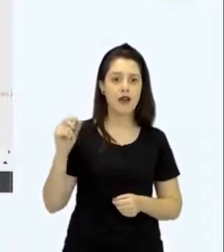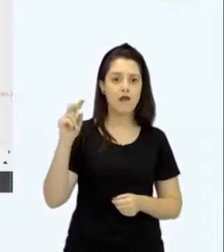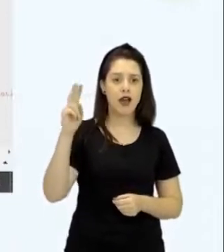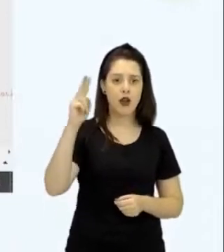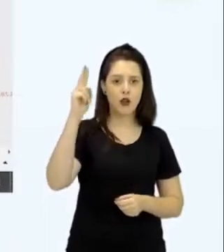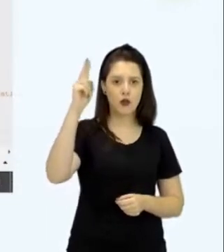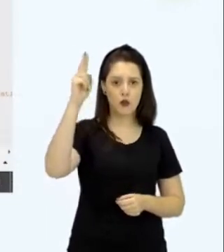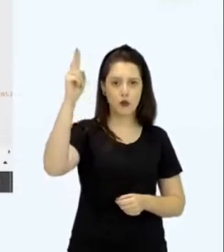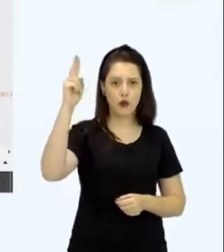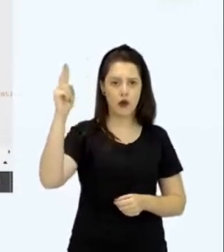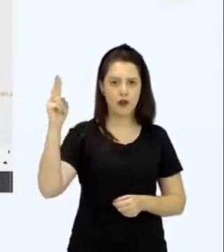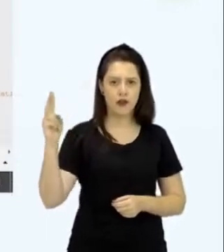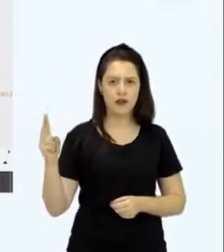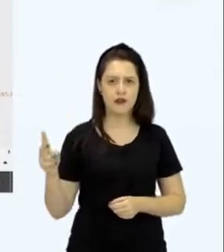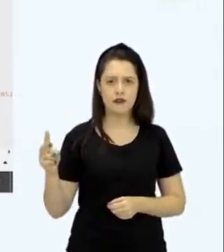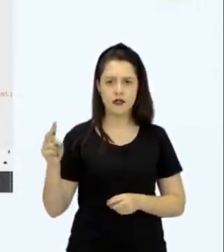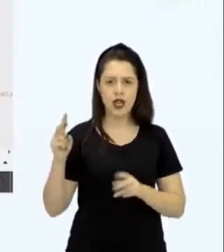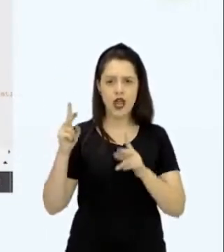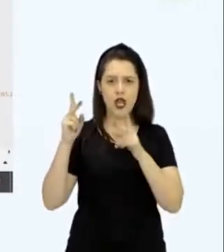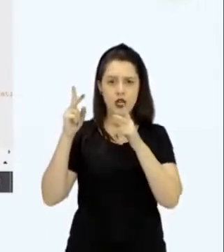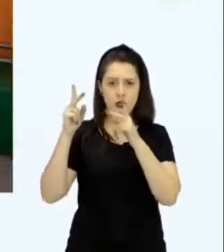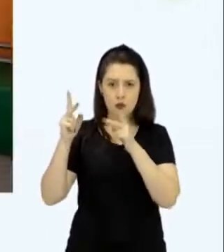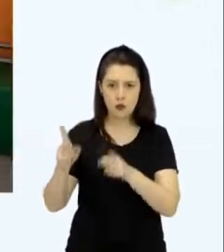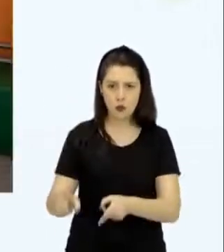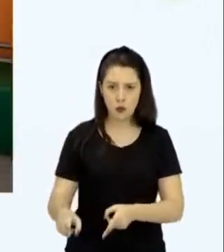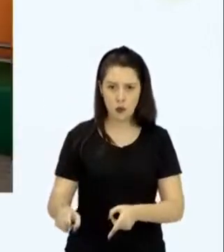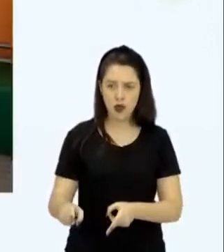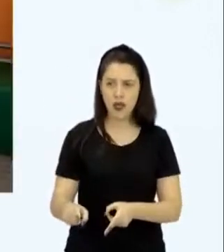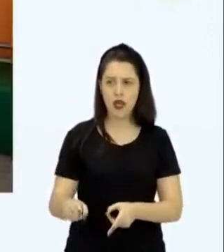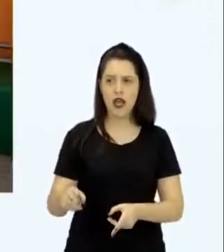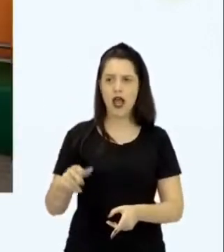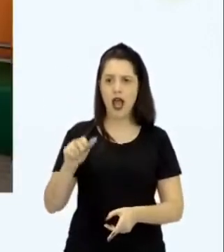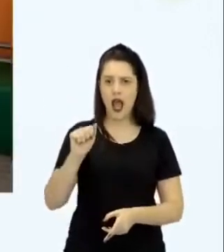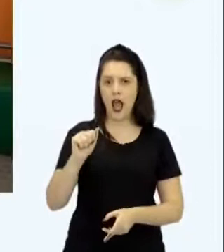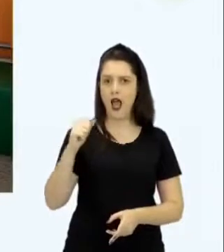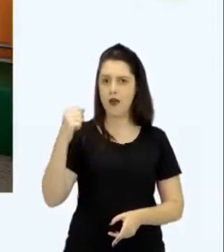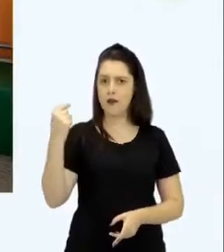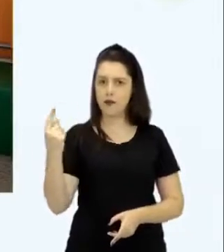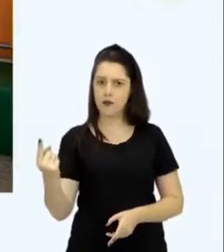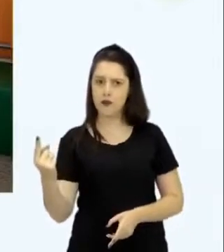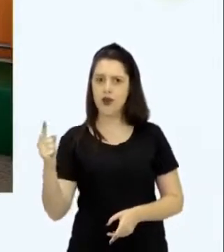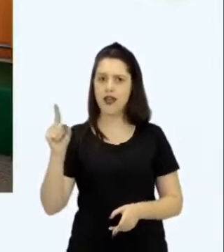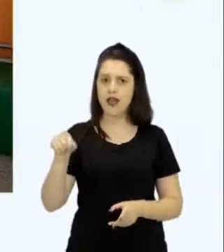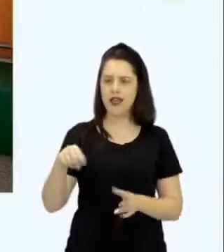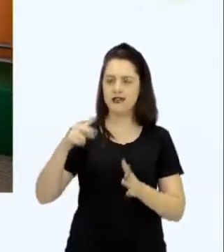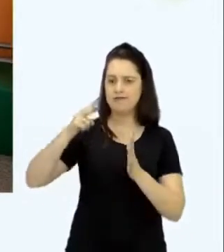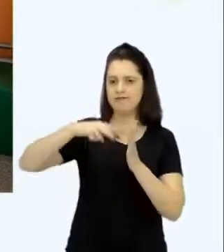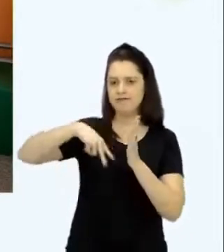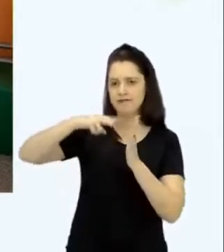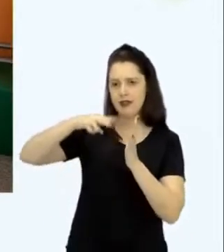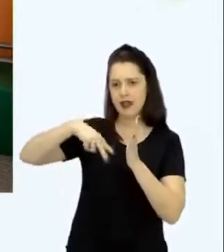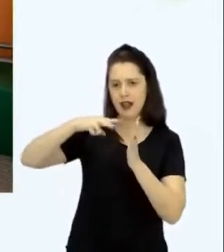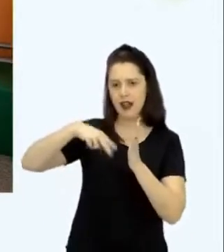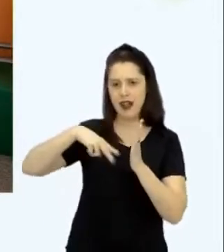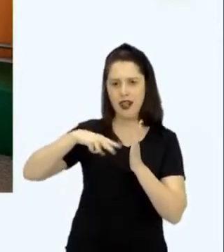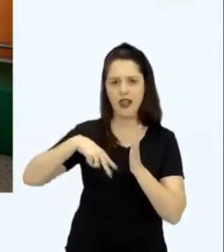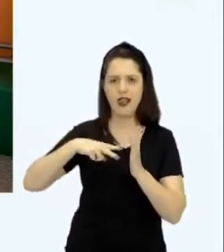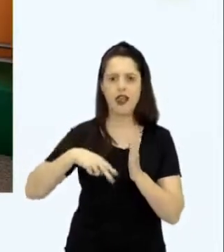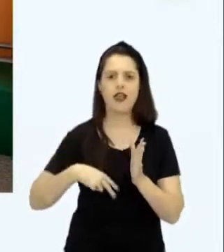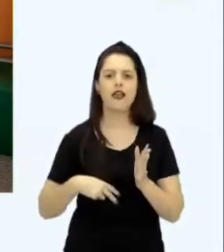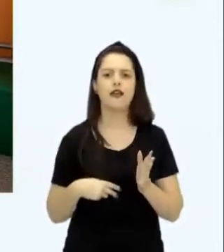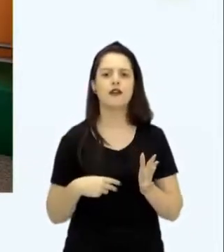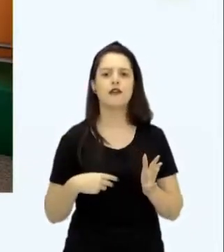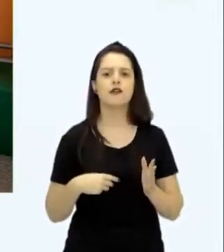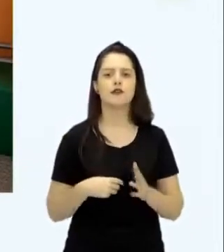variável, igual analogy read A1, ou seja, ela vai ler o que o nosso potenciômetro